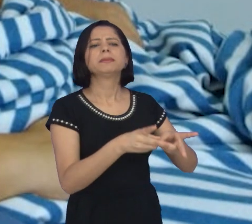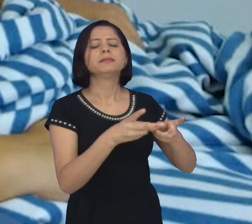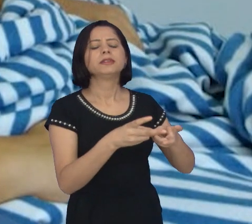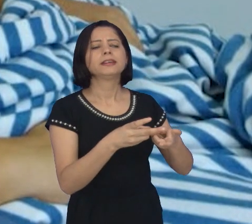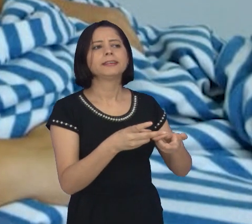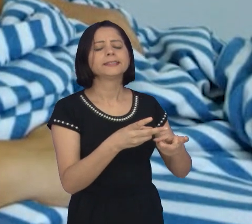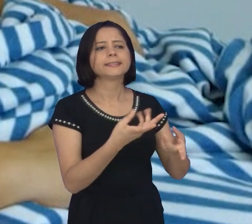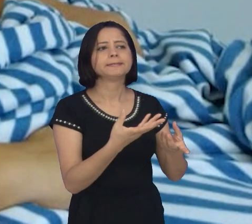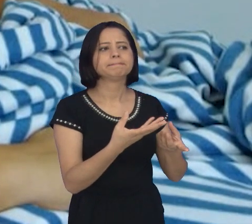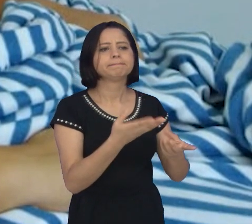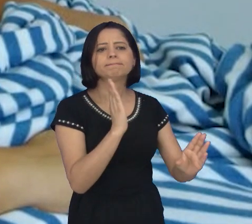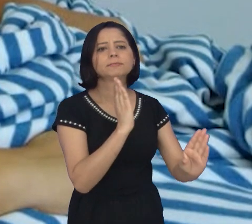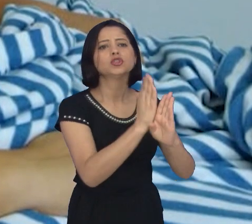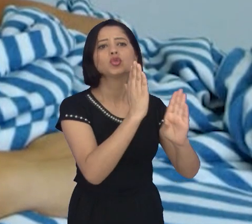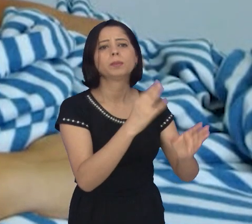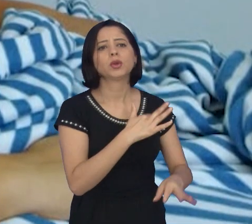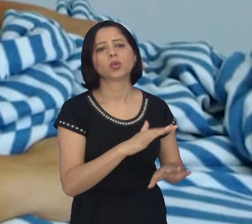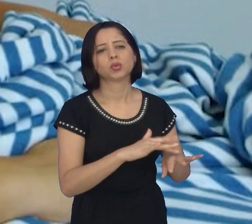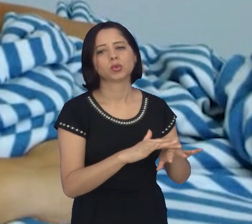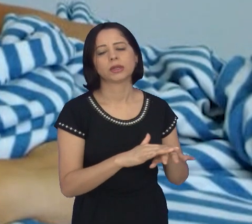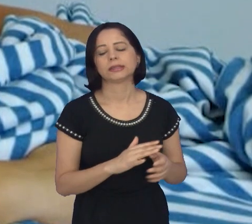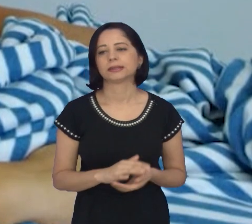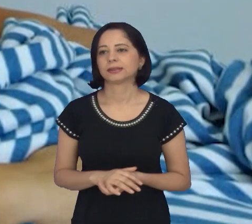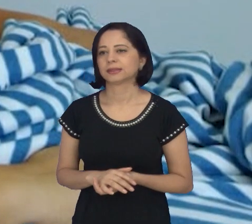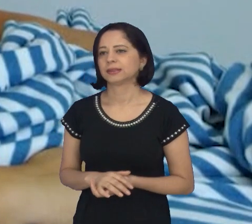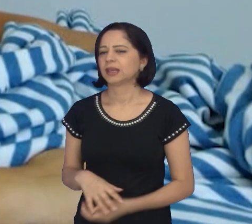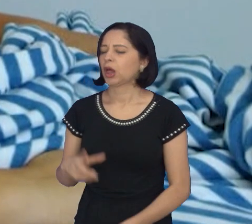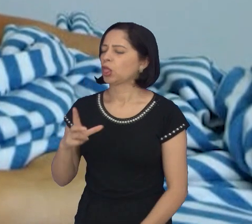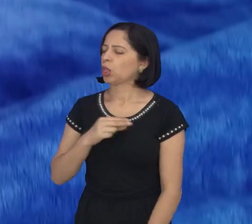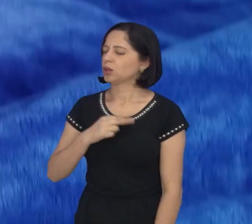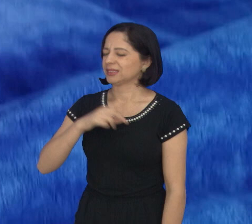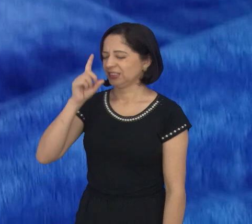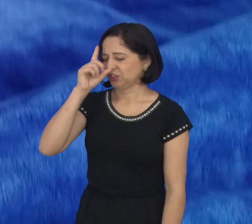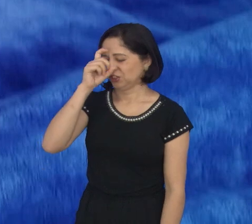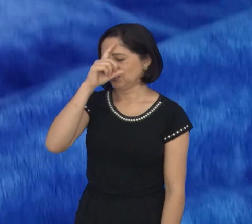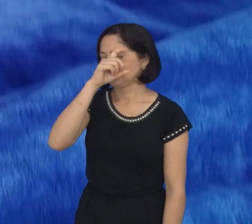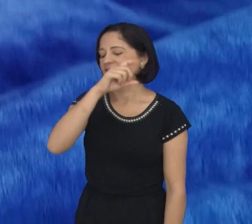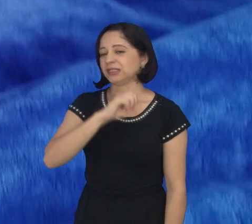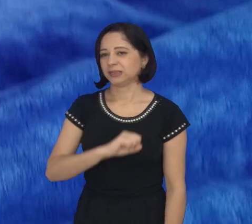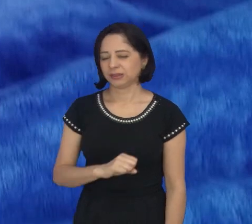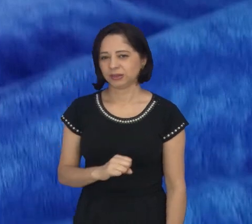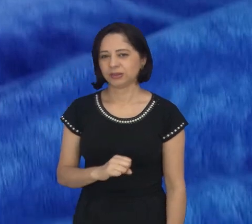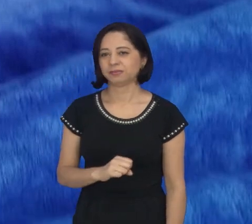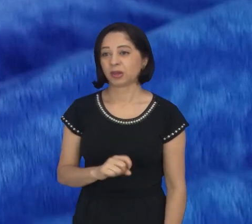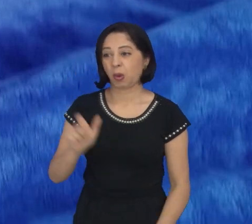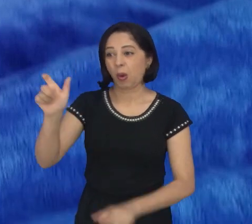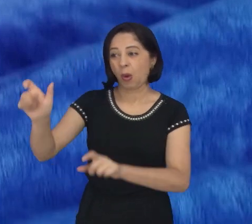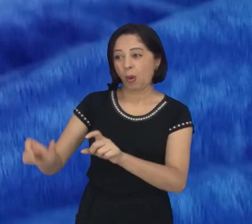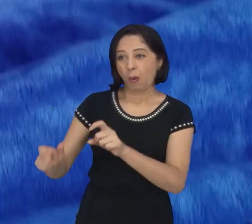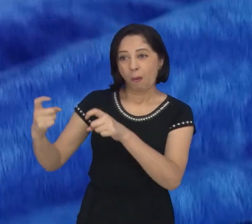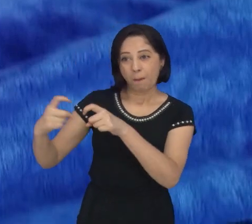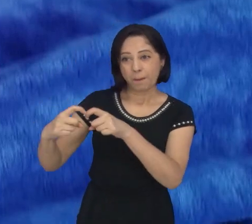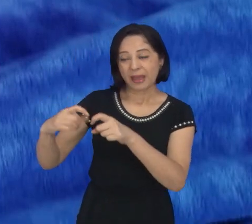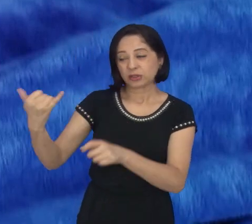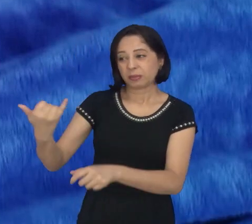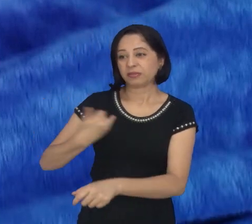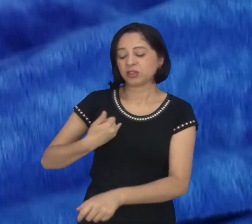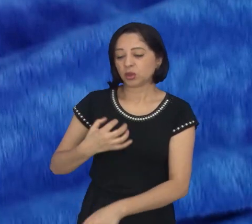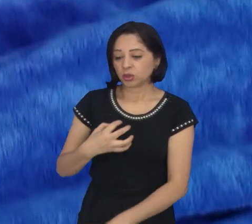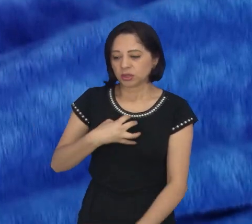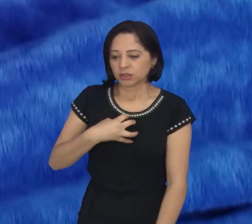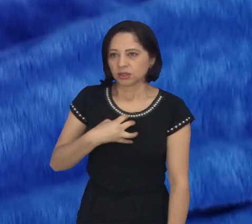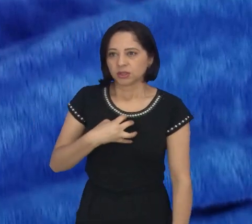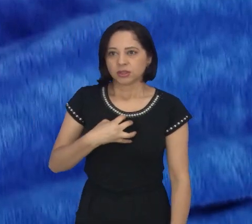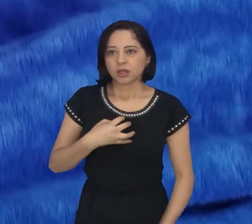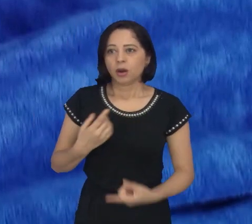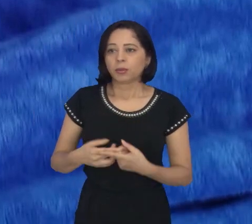na verdade, foi muito difícil, né, receber esse diagnóstico, porque a gente não sabe o que